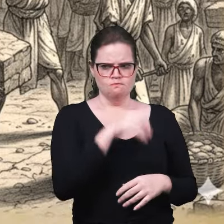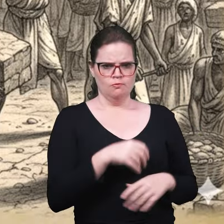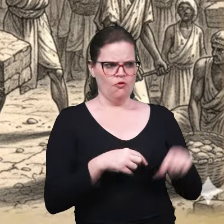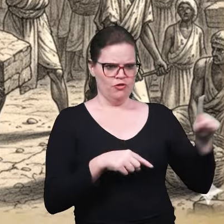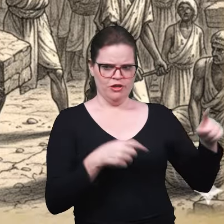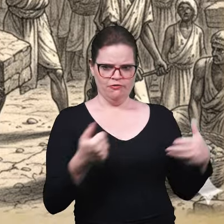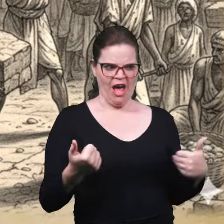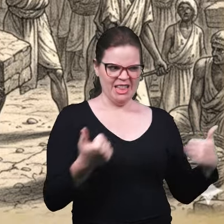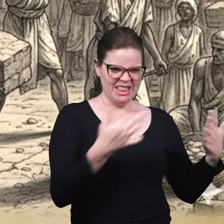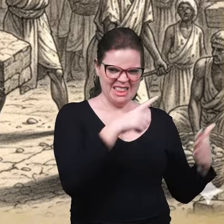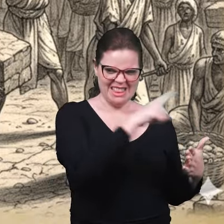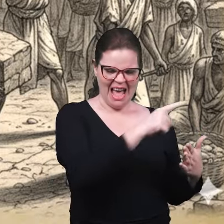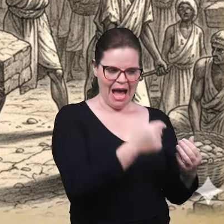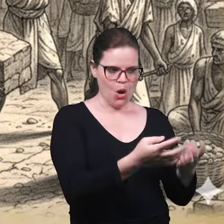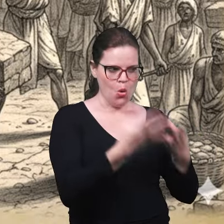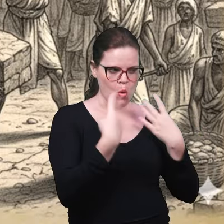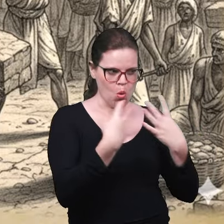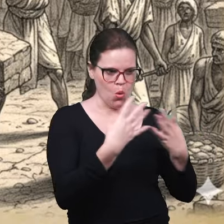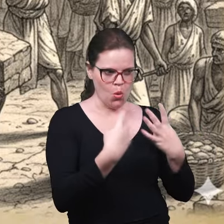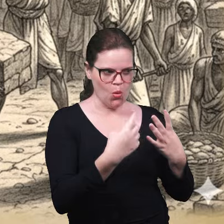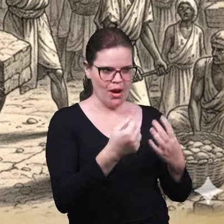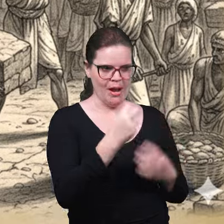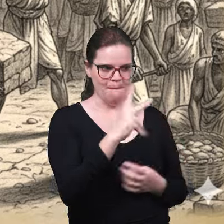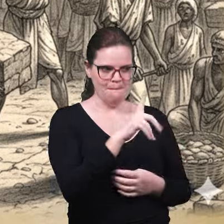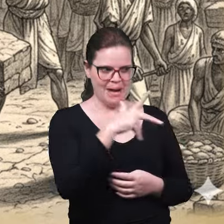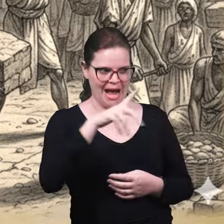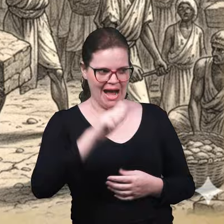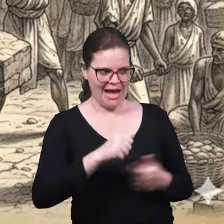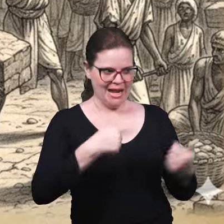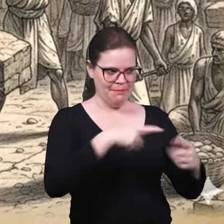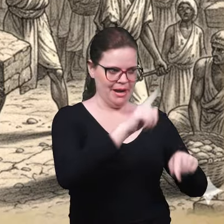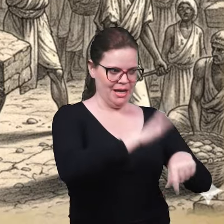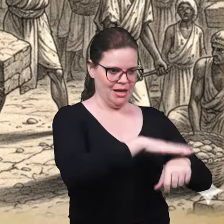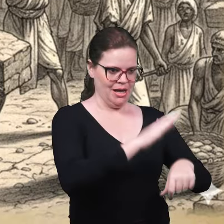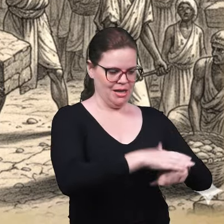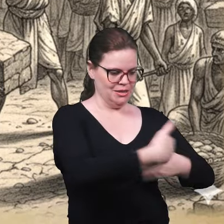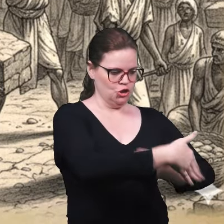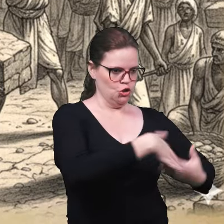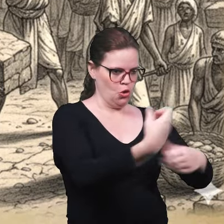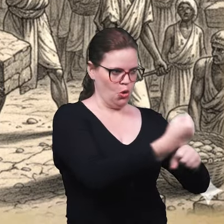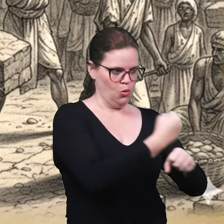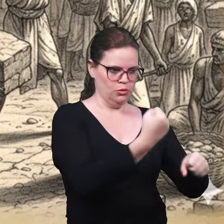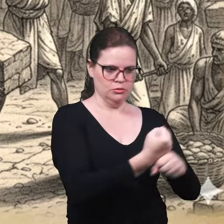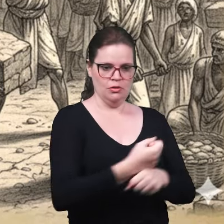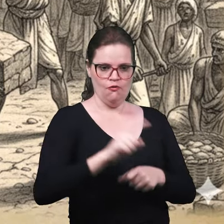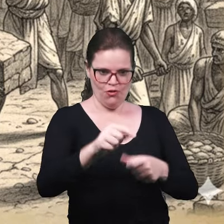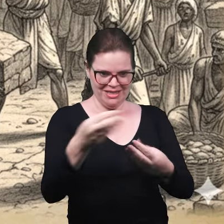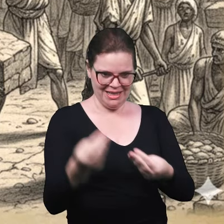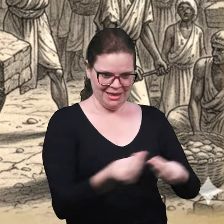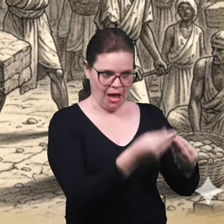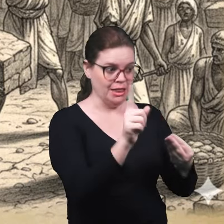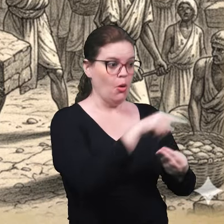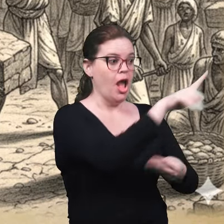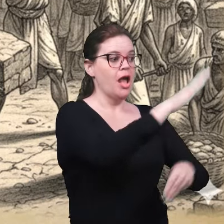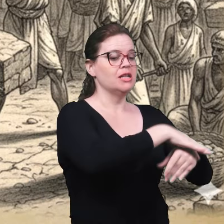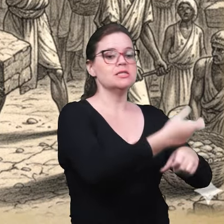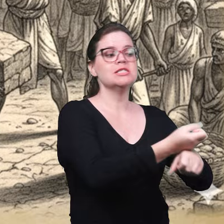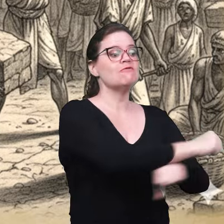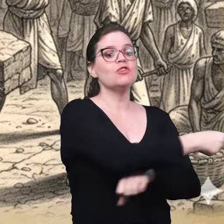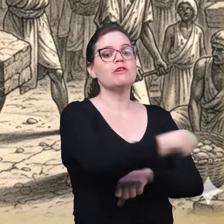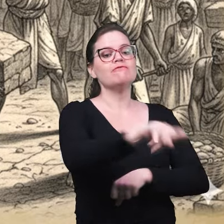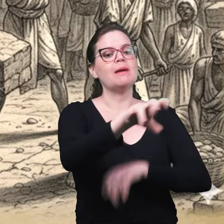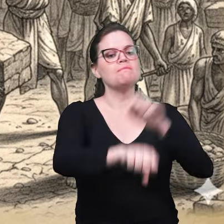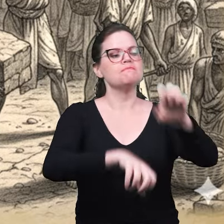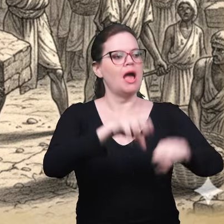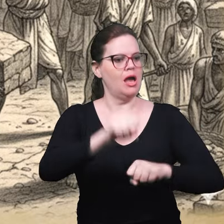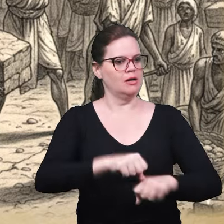fazer tijolos, como fizestes antes. Vão eles mesmos e colham palha para si, e lhes